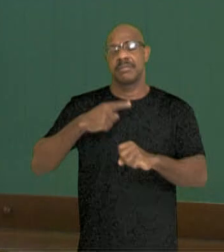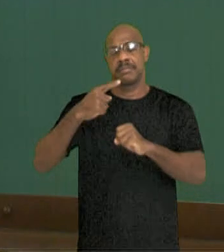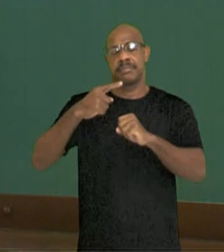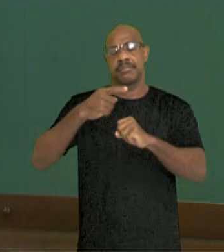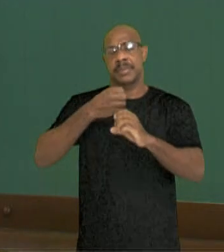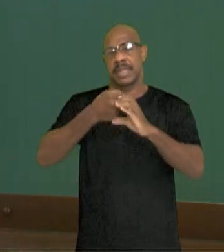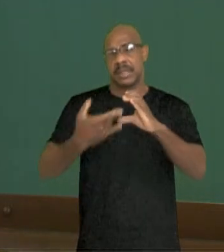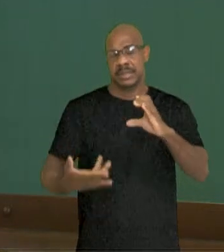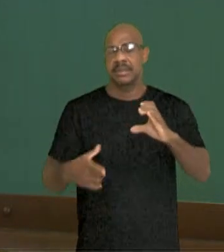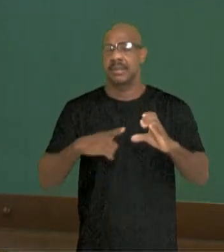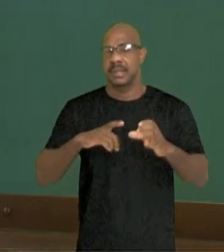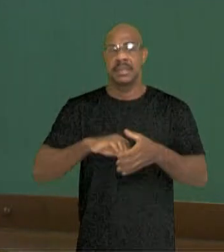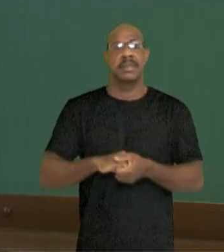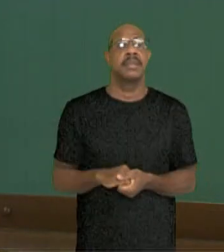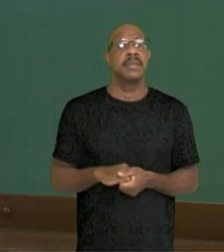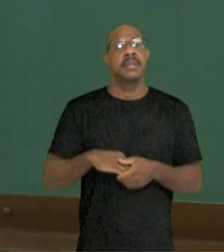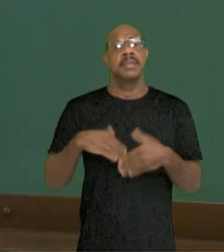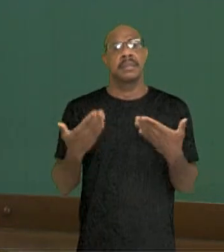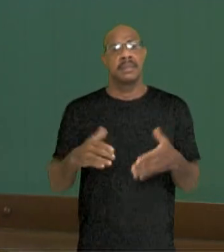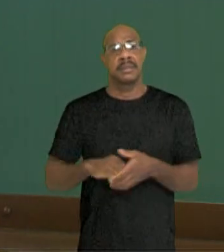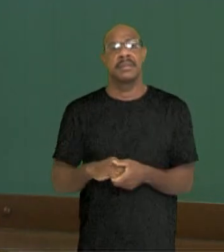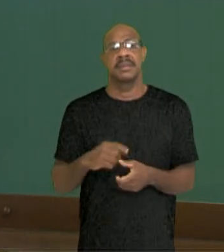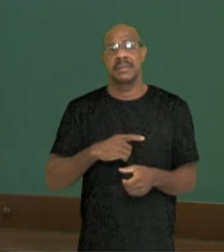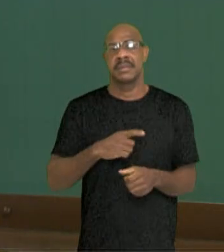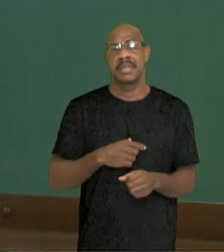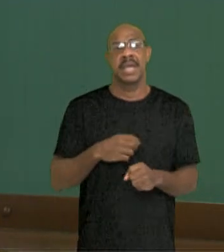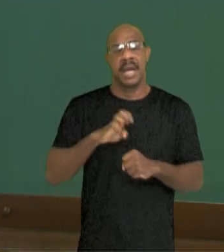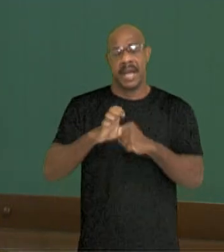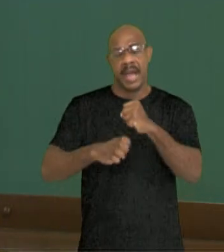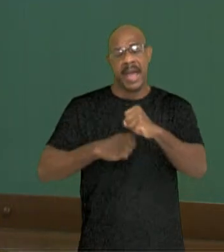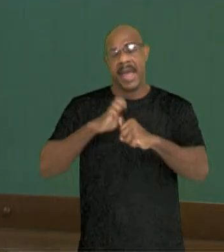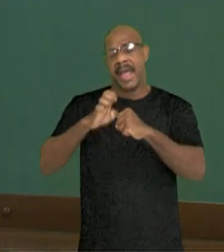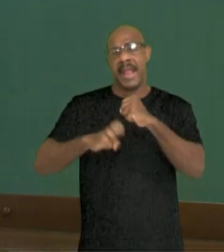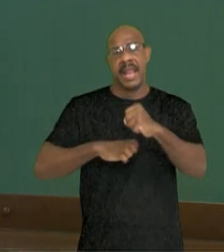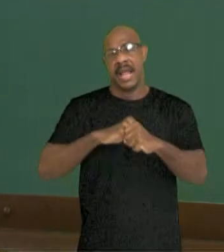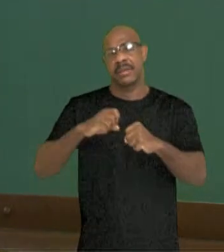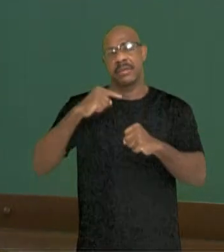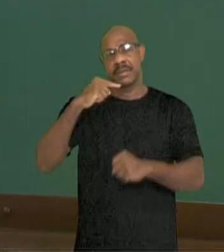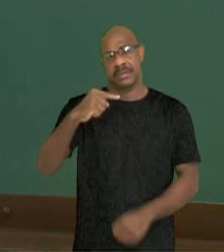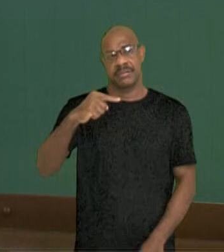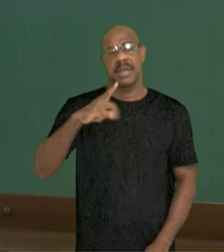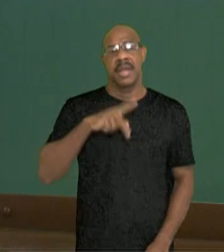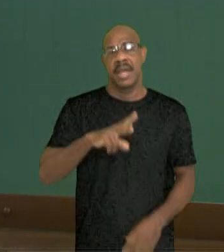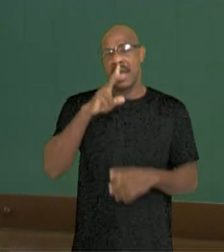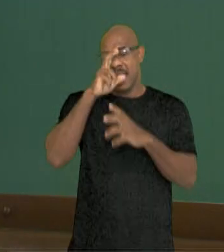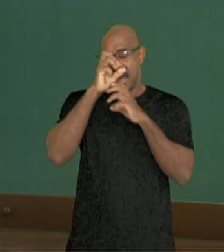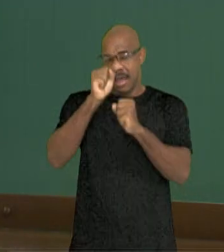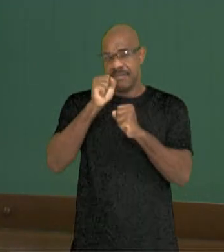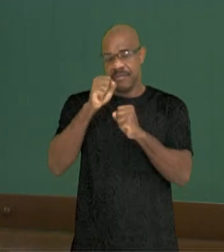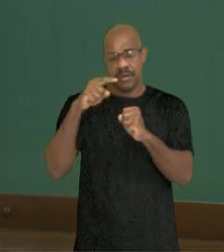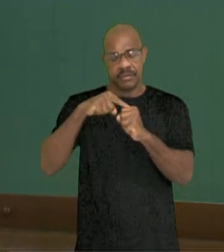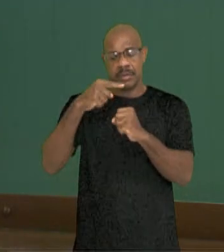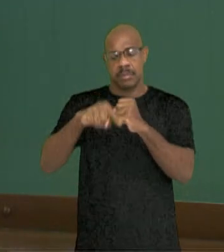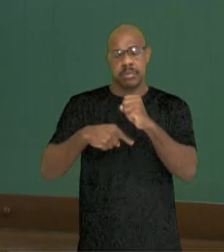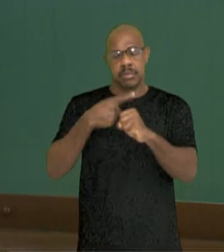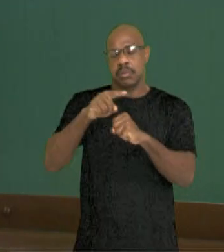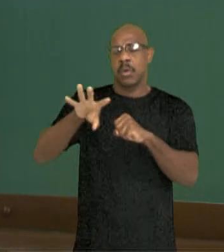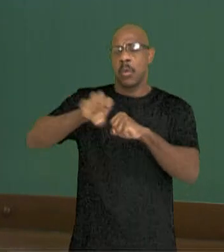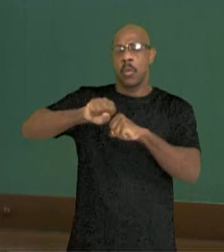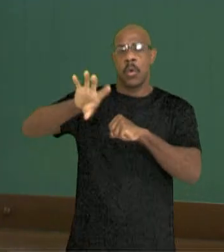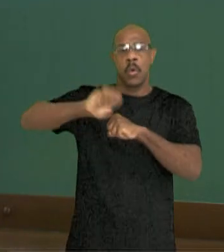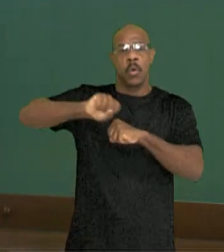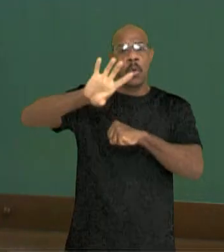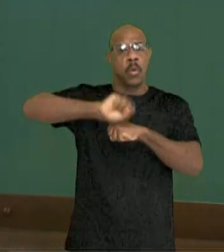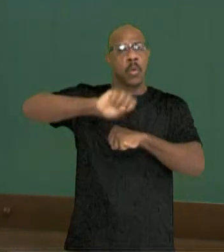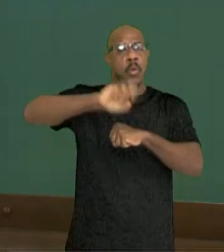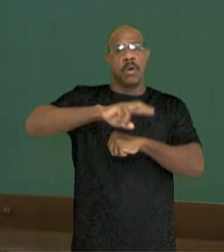diversas características tem a eletronegatividade, que é a força com que o átomo atrai para si